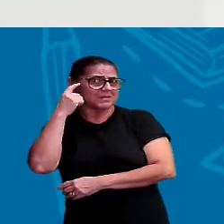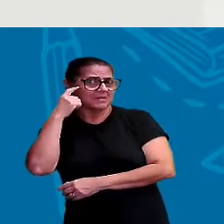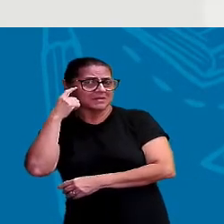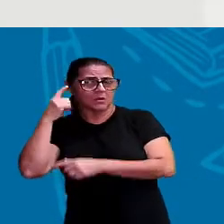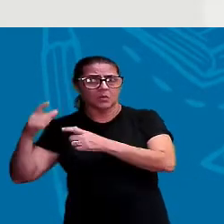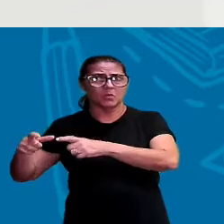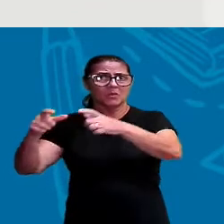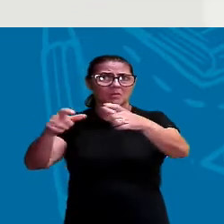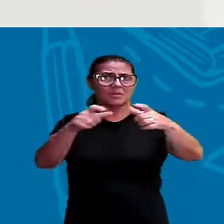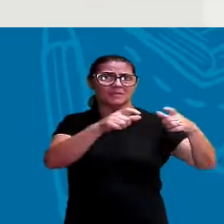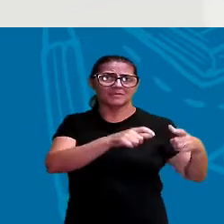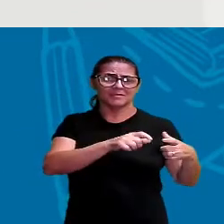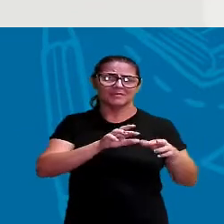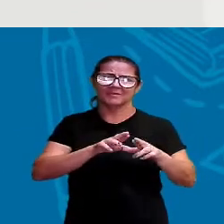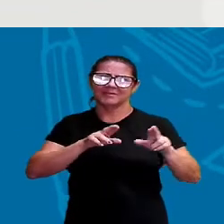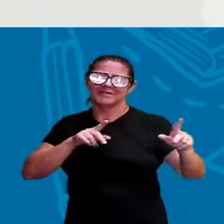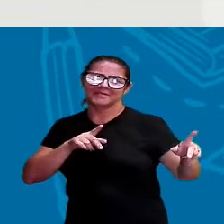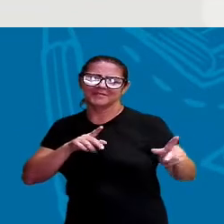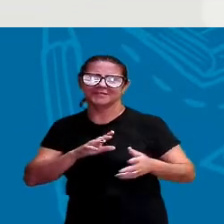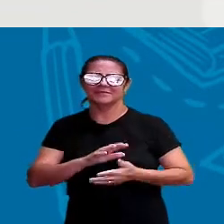Bom, agora um ponto importante.